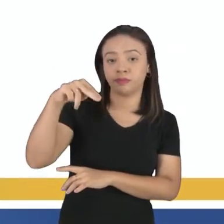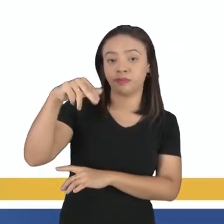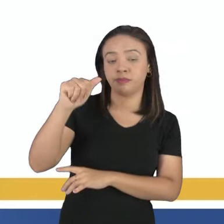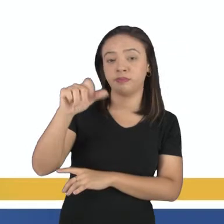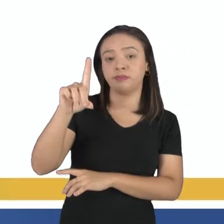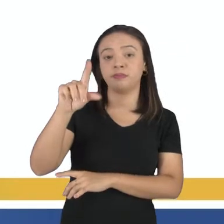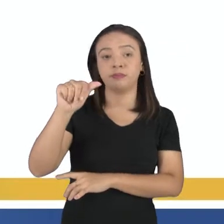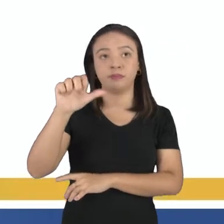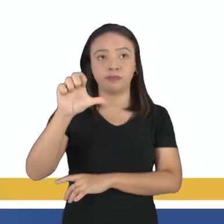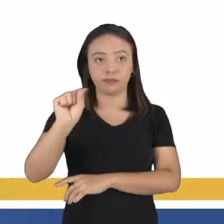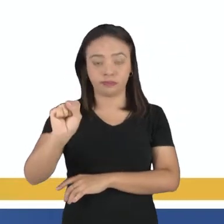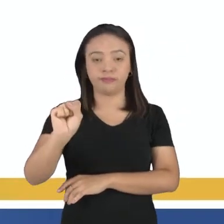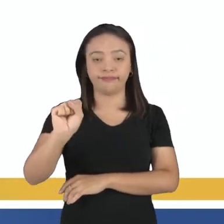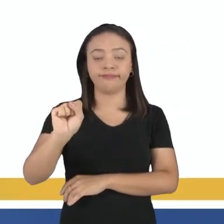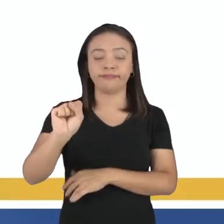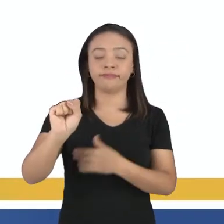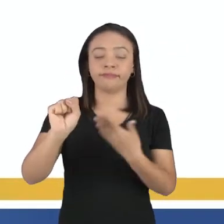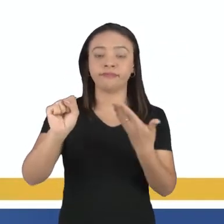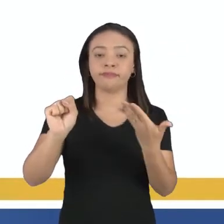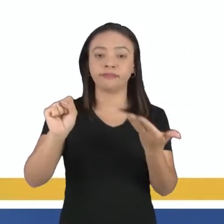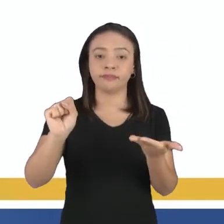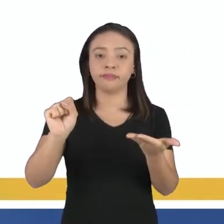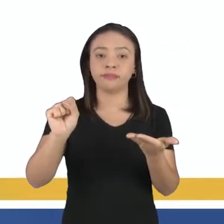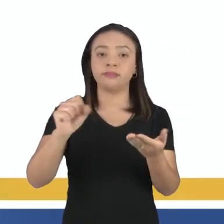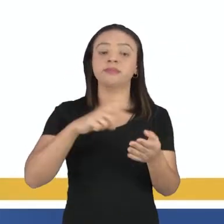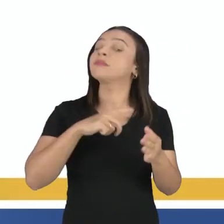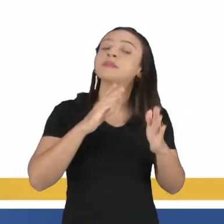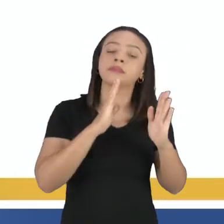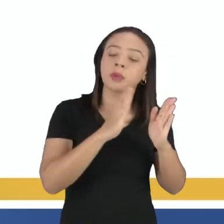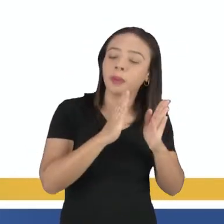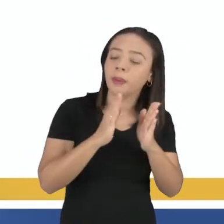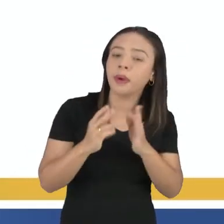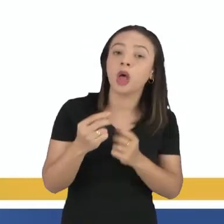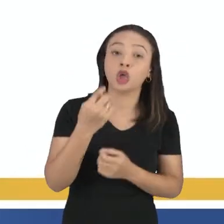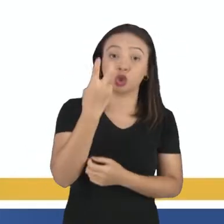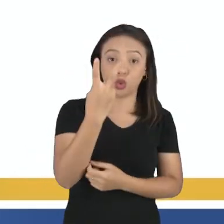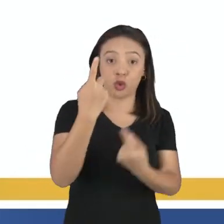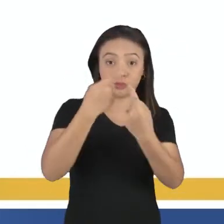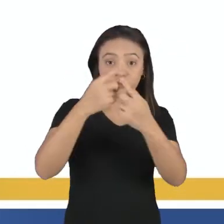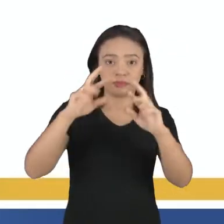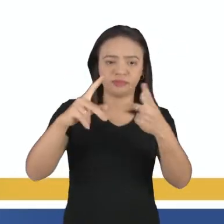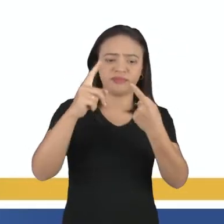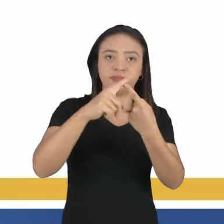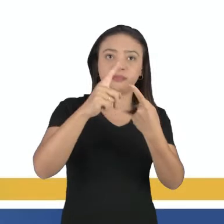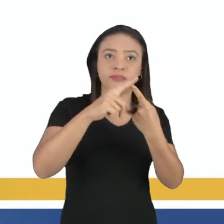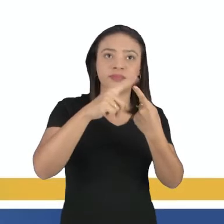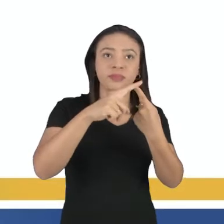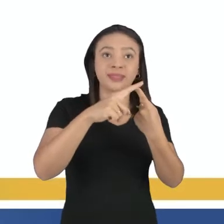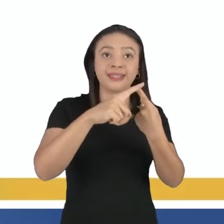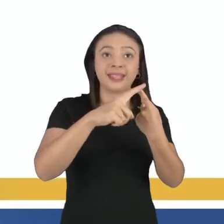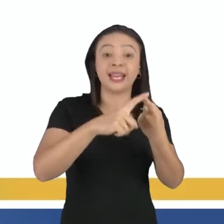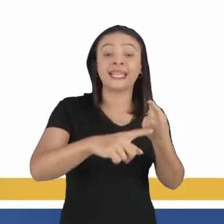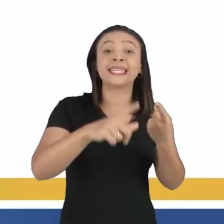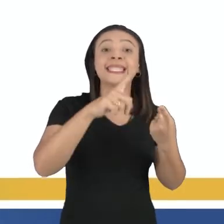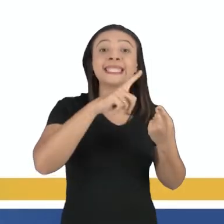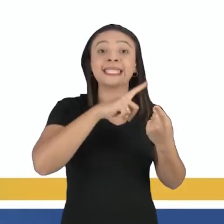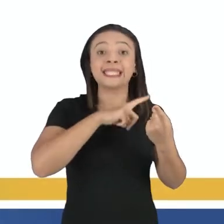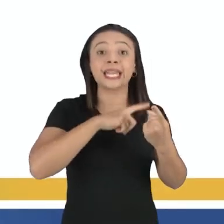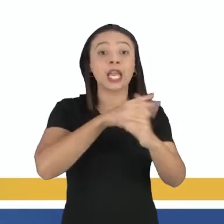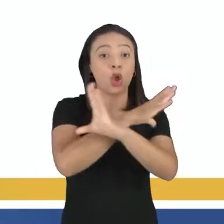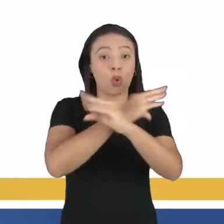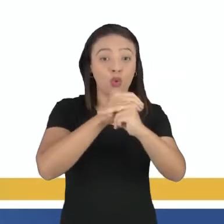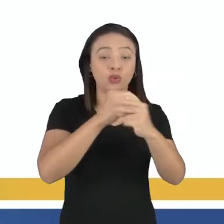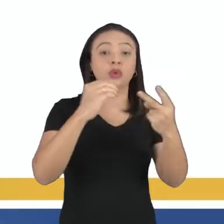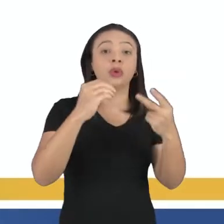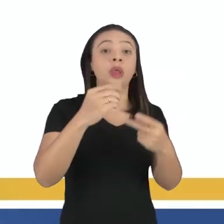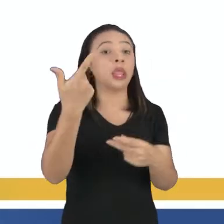coordenadas, elas são divididas aí em duas, né? Assindéticas e sindéticas, tá